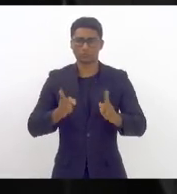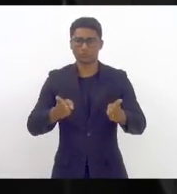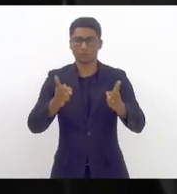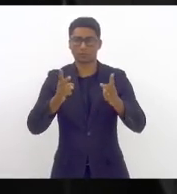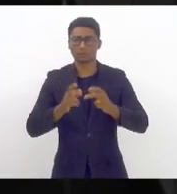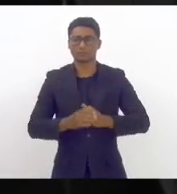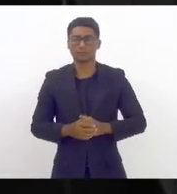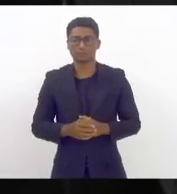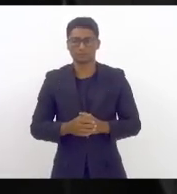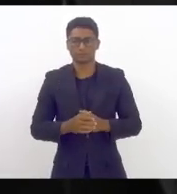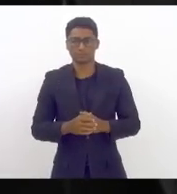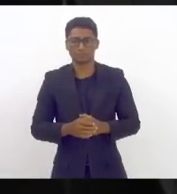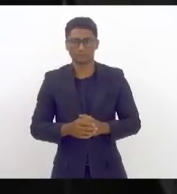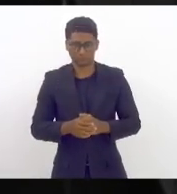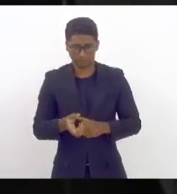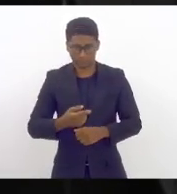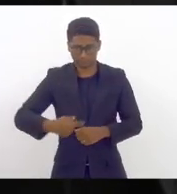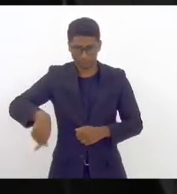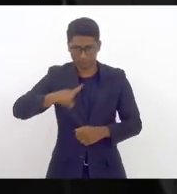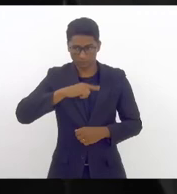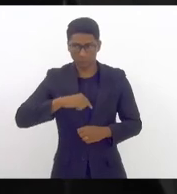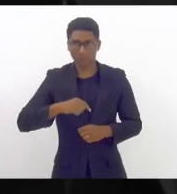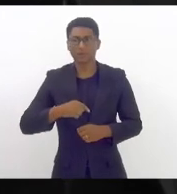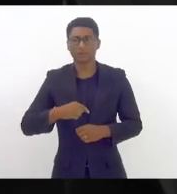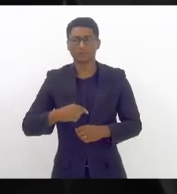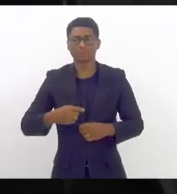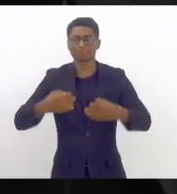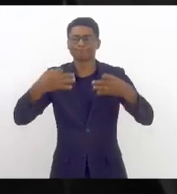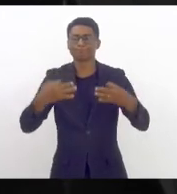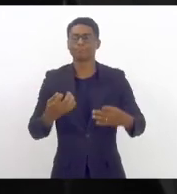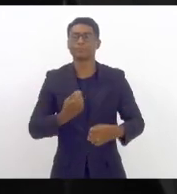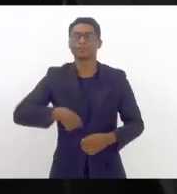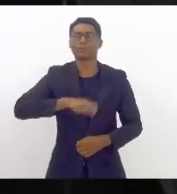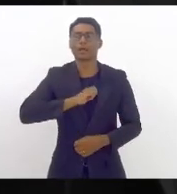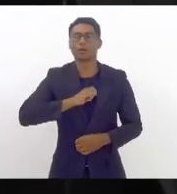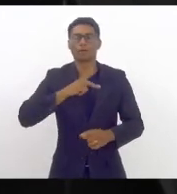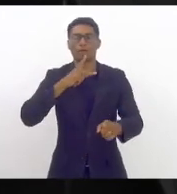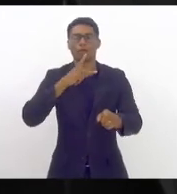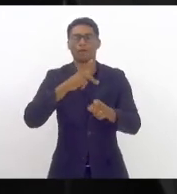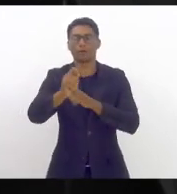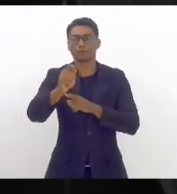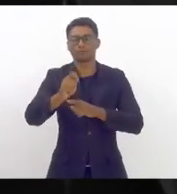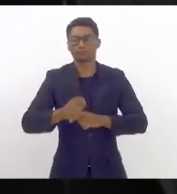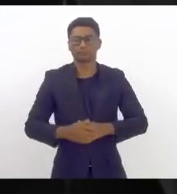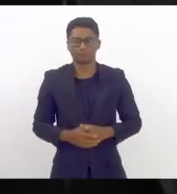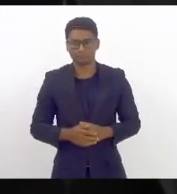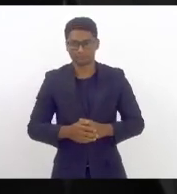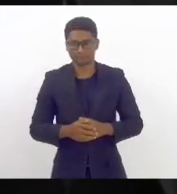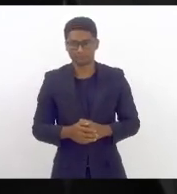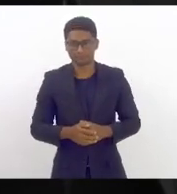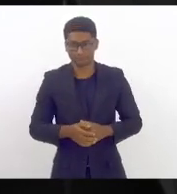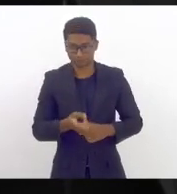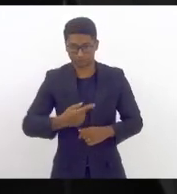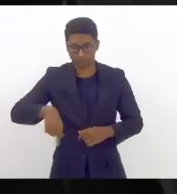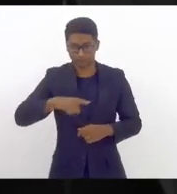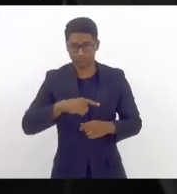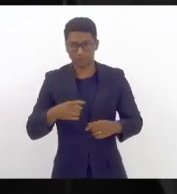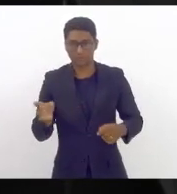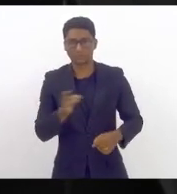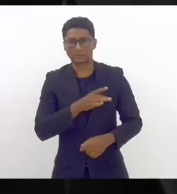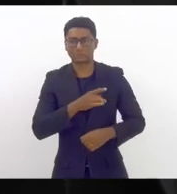Nele somos mais que vencedores não podemos nos intimidar